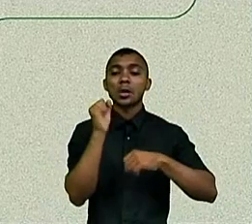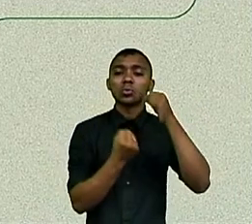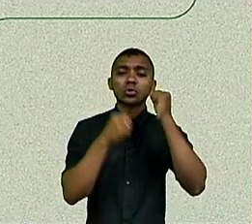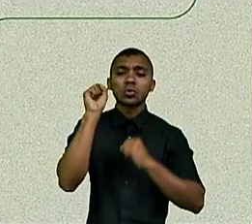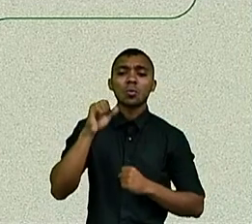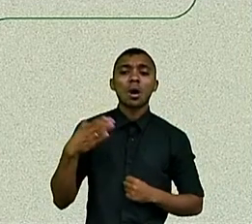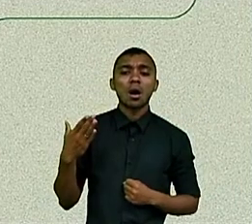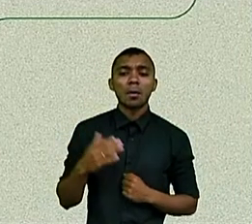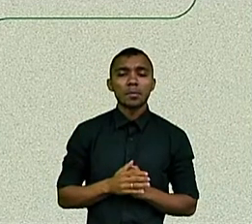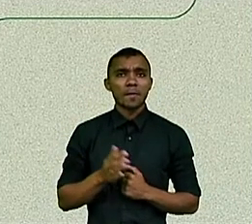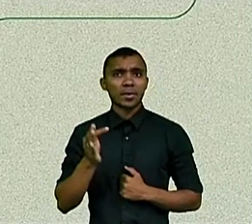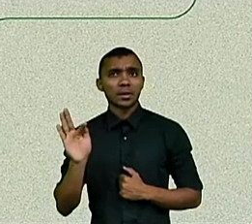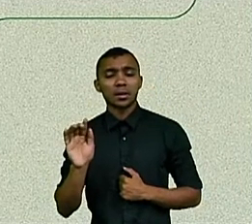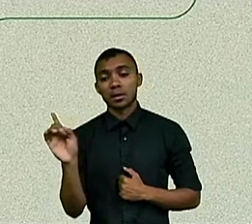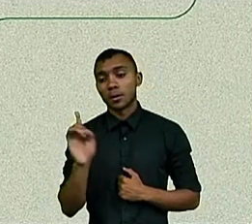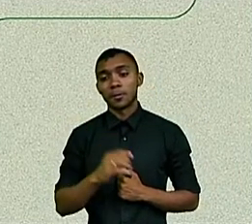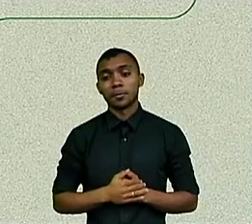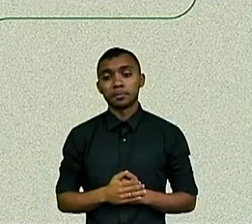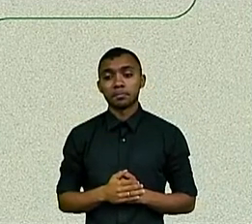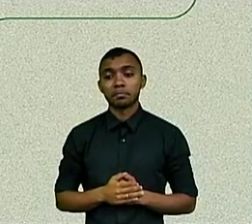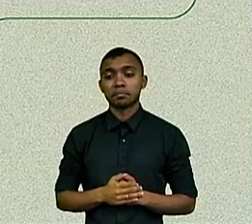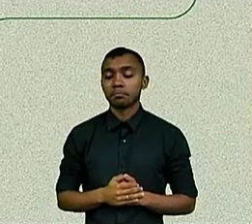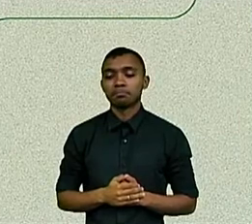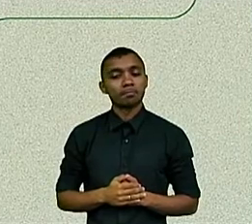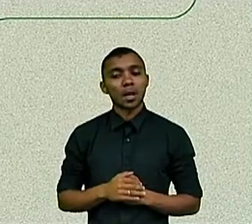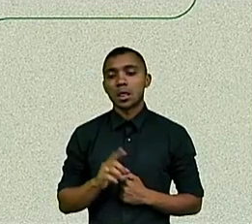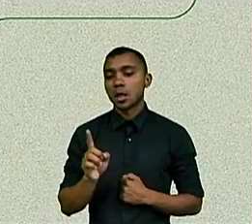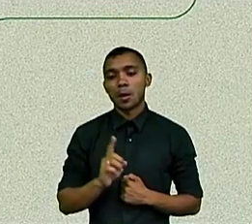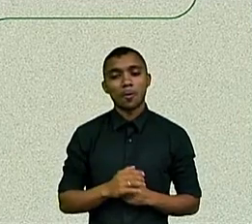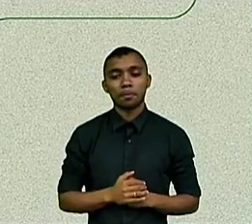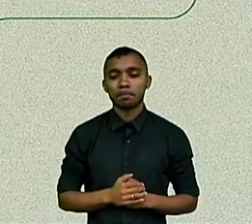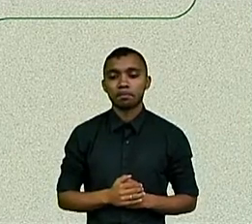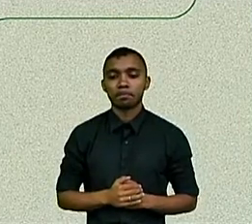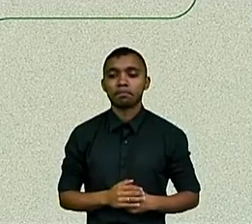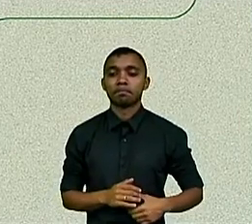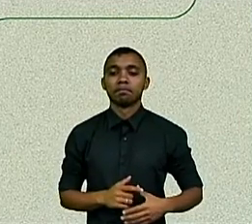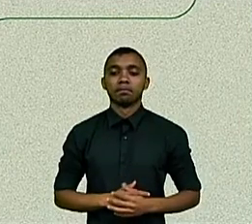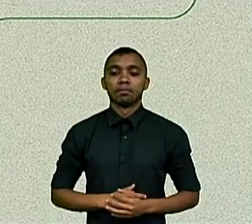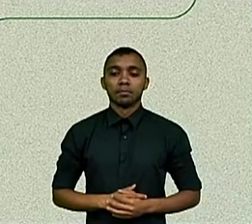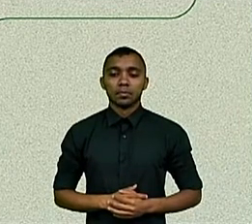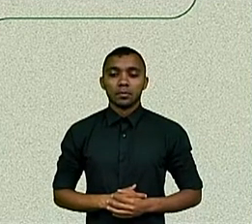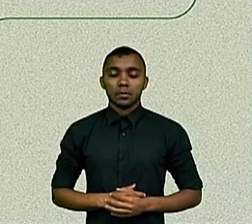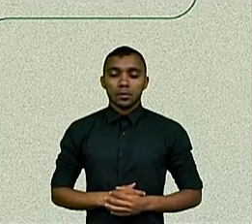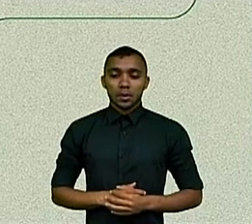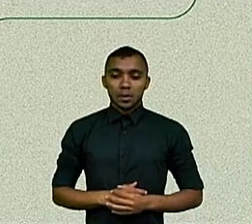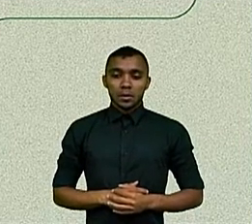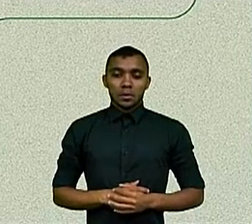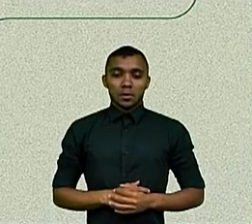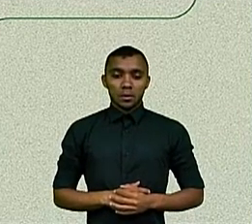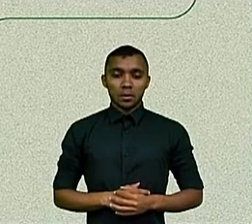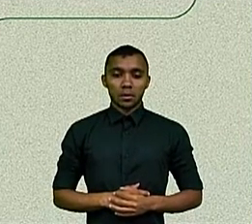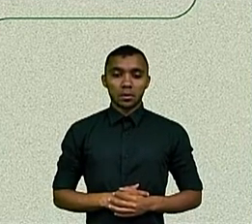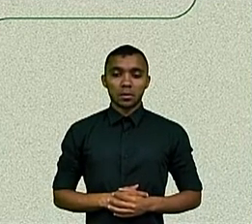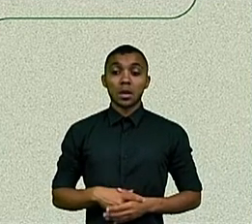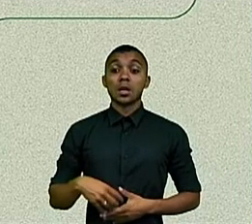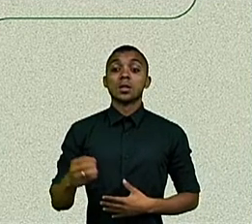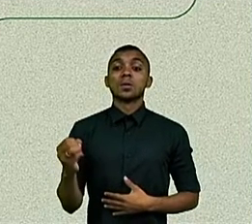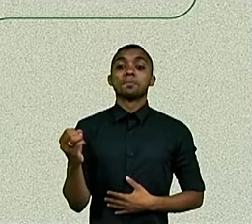são contemporâneos na época não dá para associar um ao outro vamos lá modernização